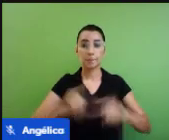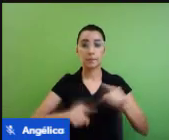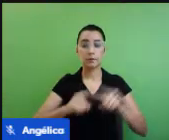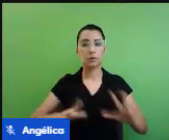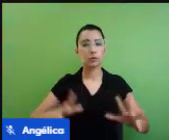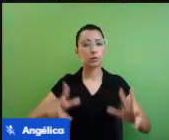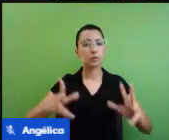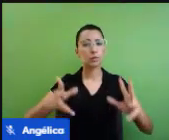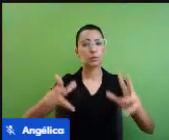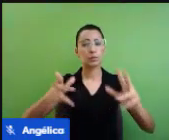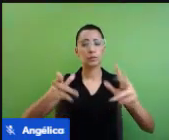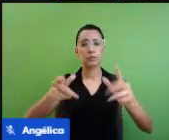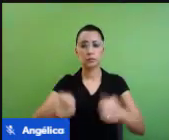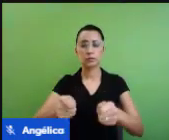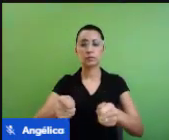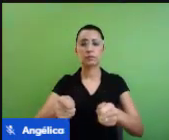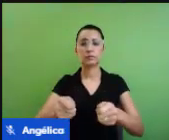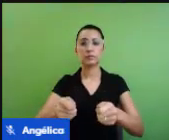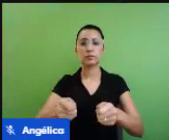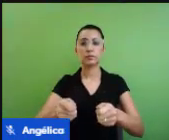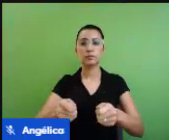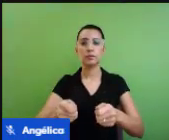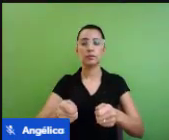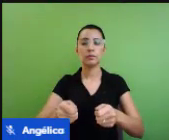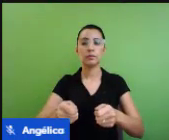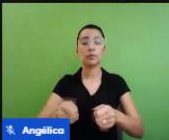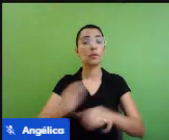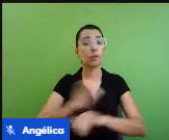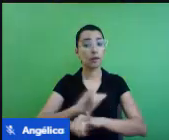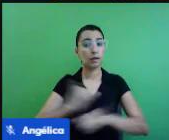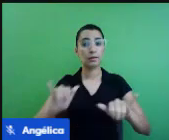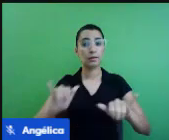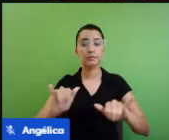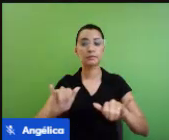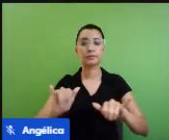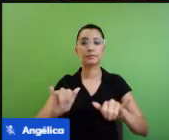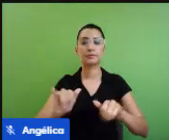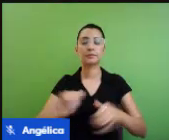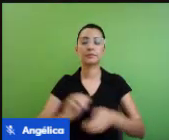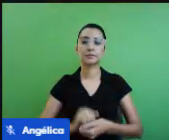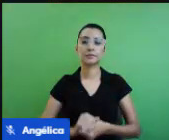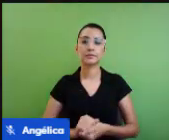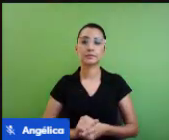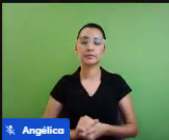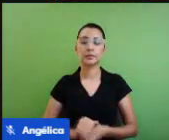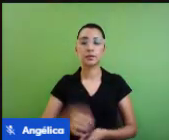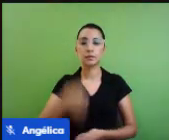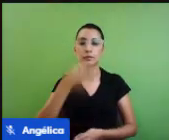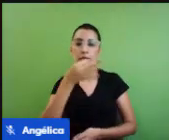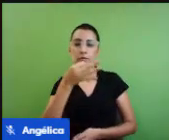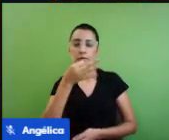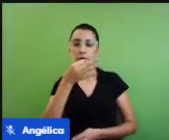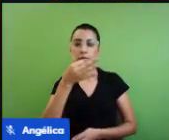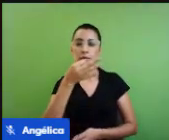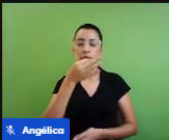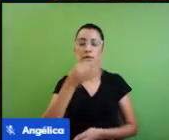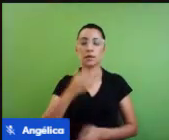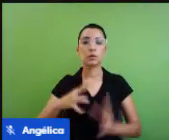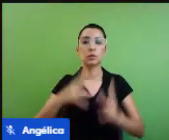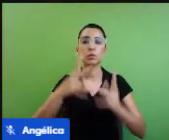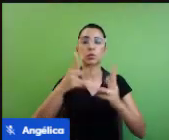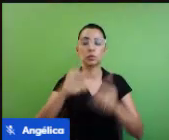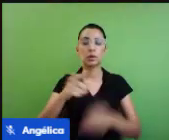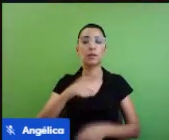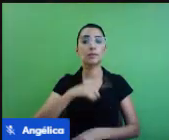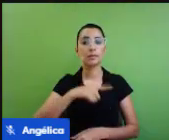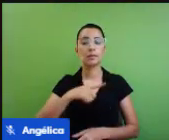para deixar avisados vocês, que todo esse material, essas sugestões, tudo estará lá no